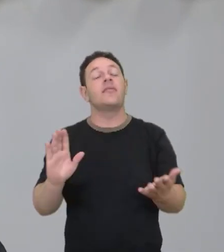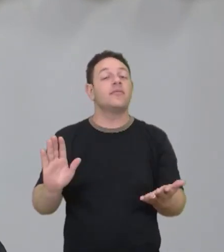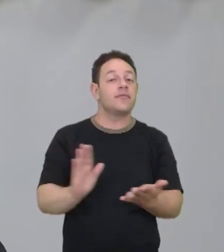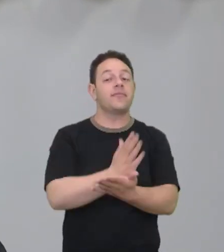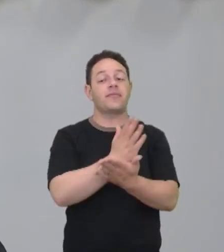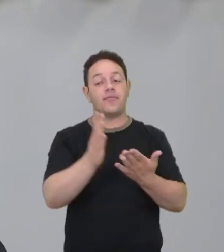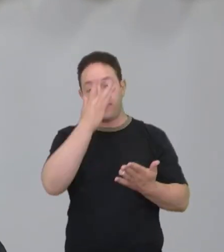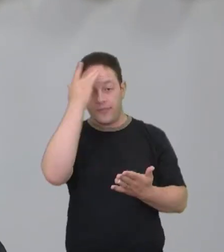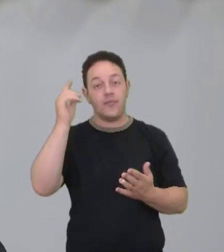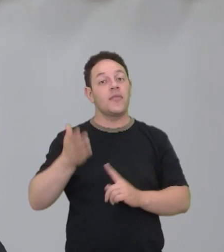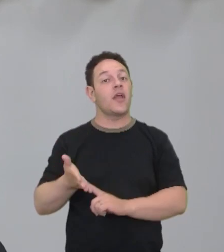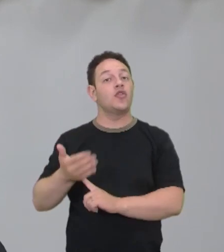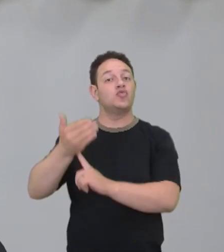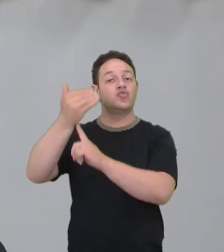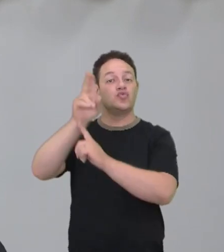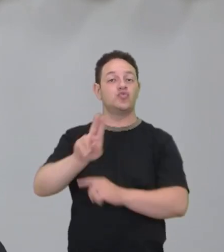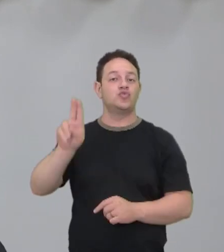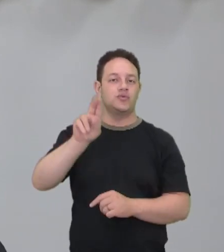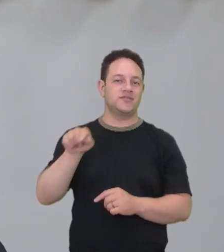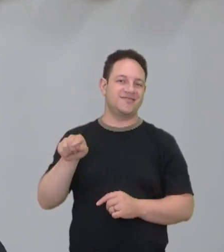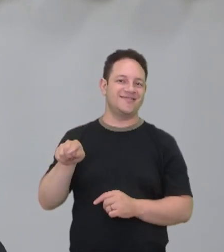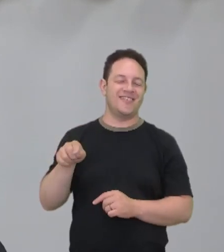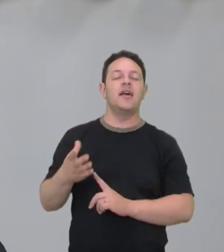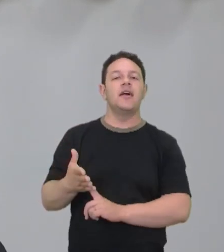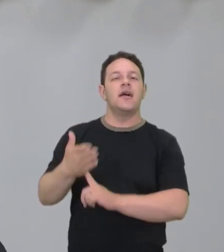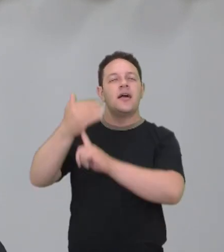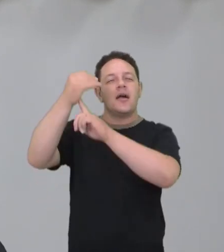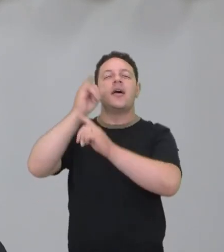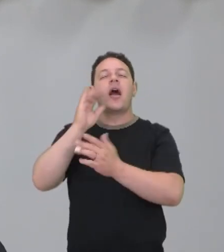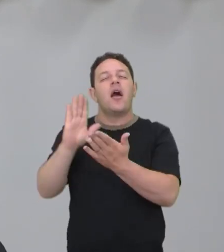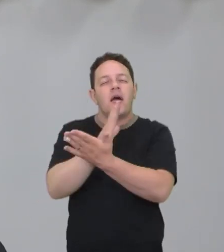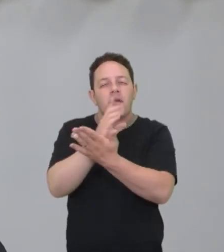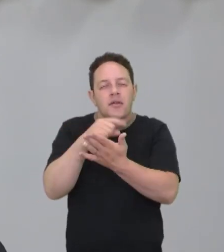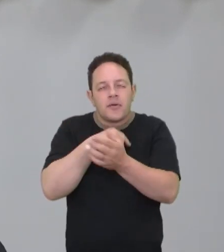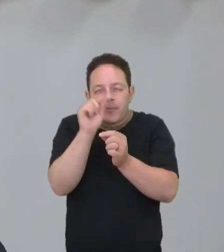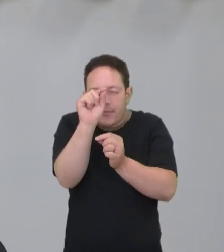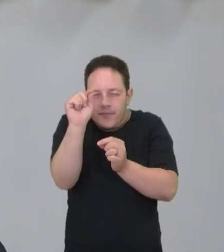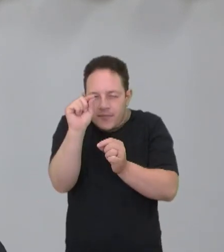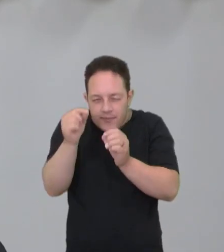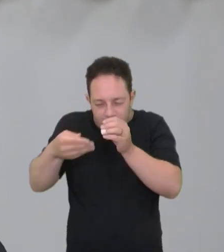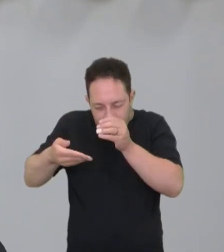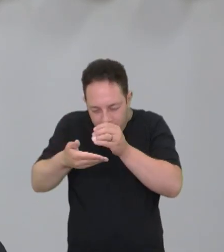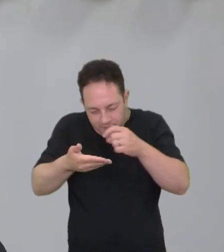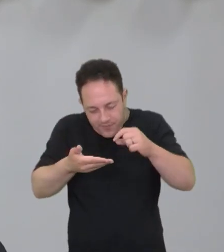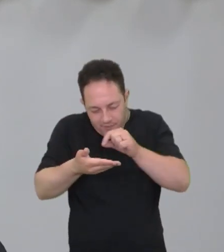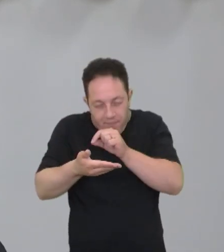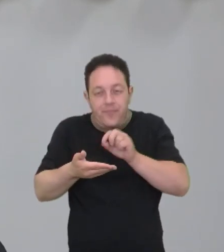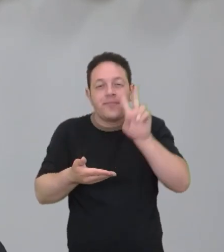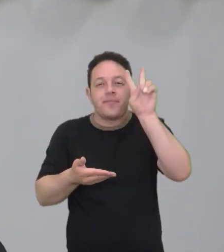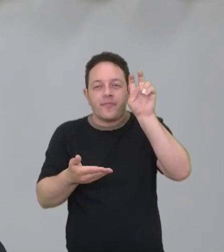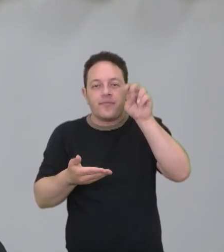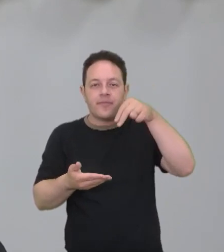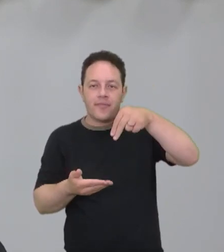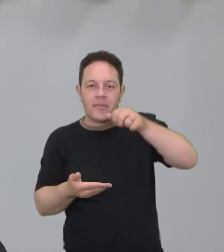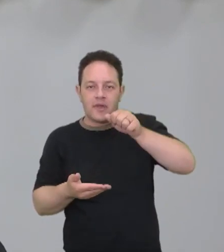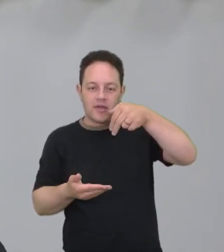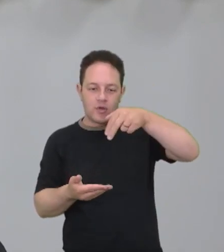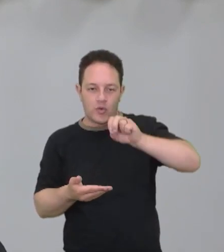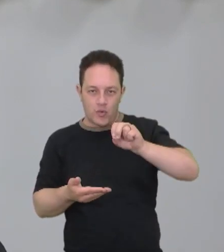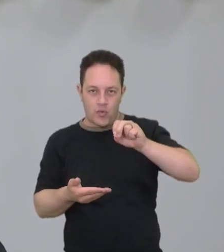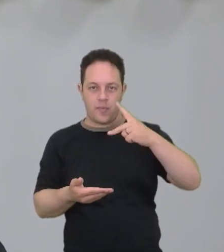processos tecnológicos. Então, existem partículas minúsculas que a gente chama aí de nanopartículas, e